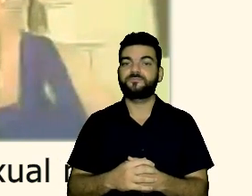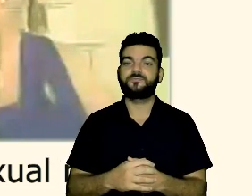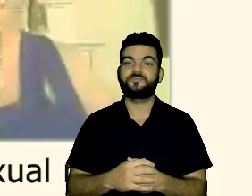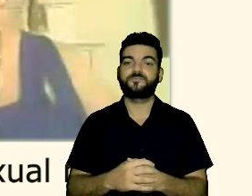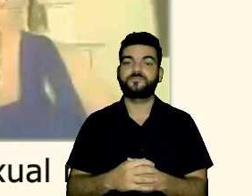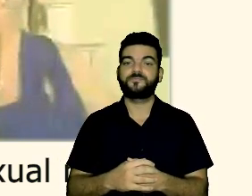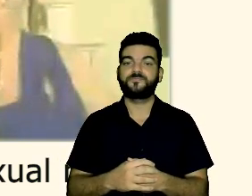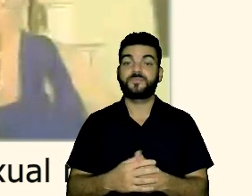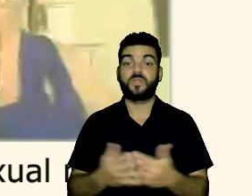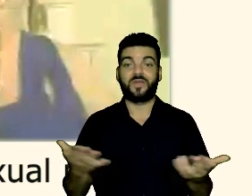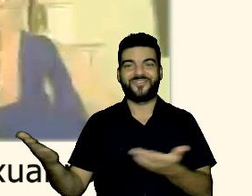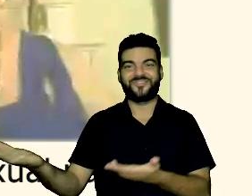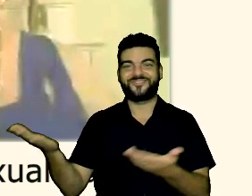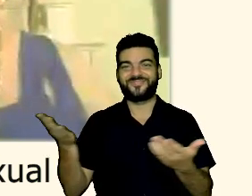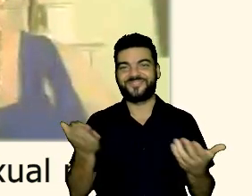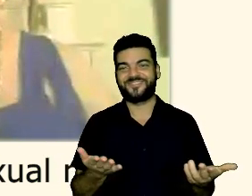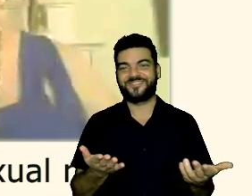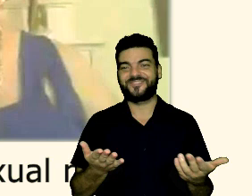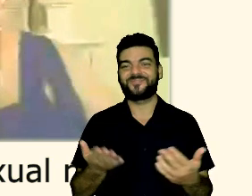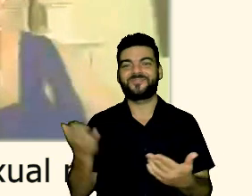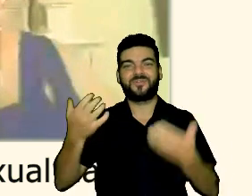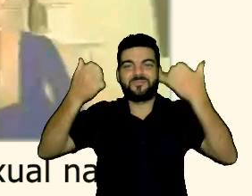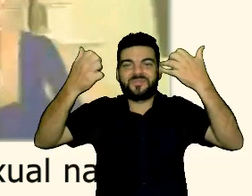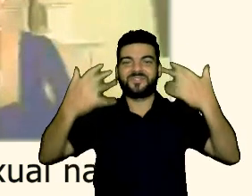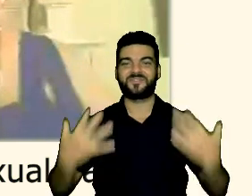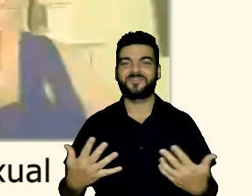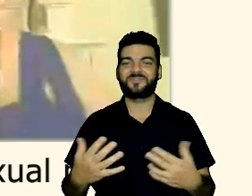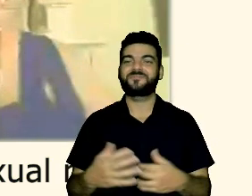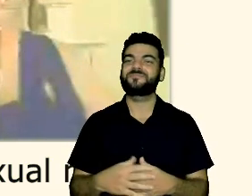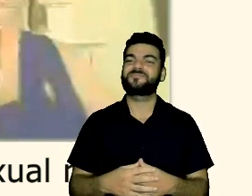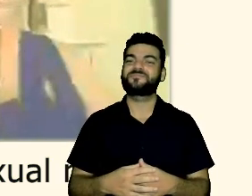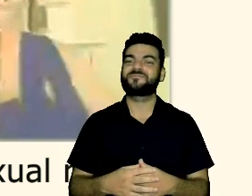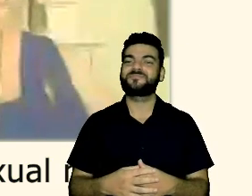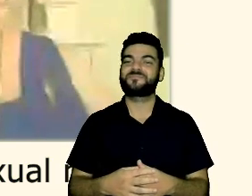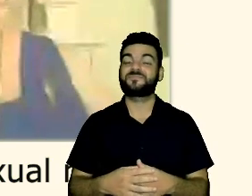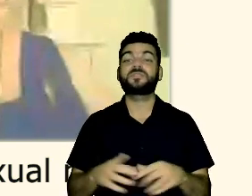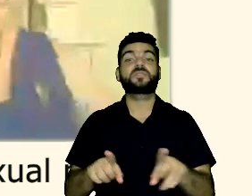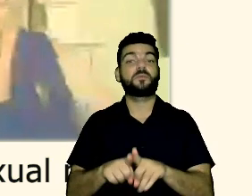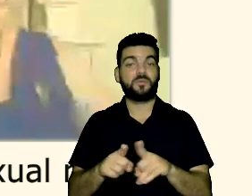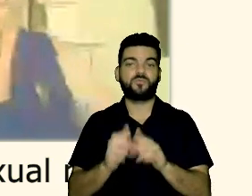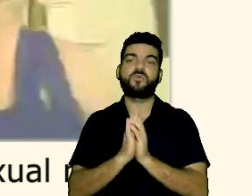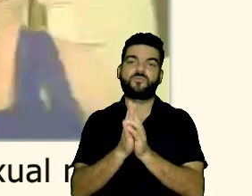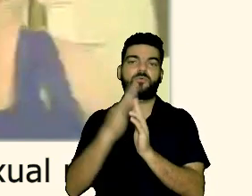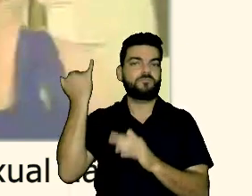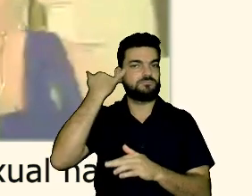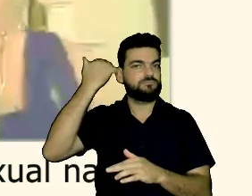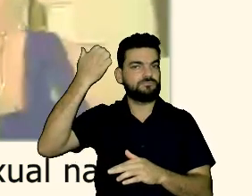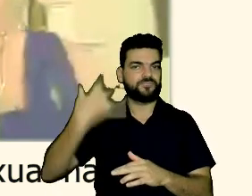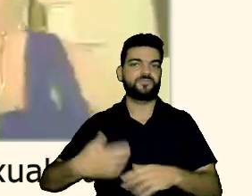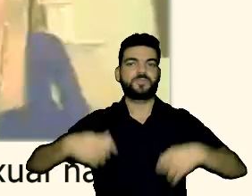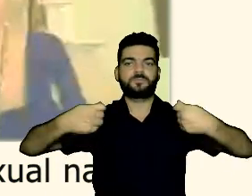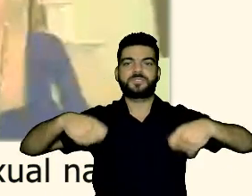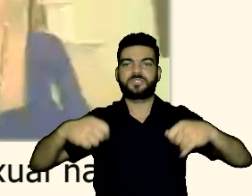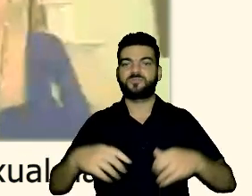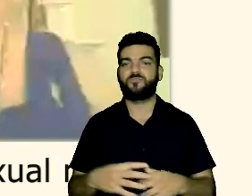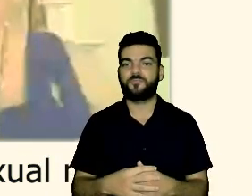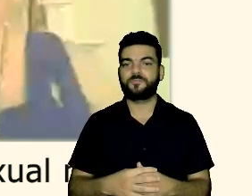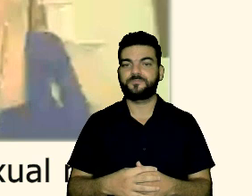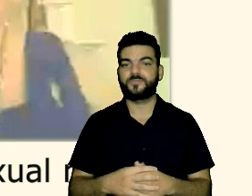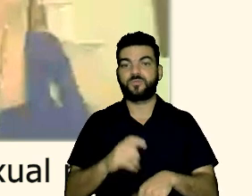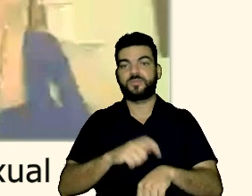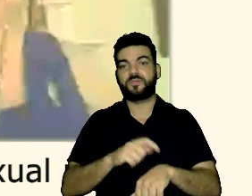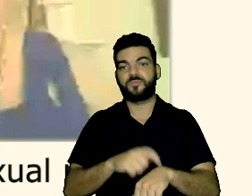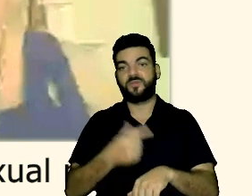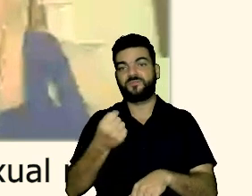Ombudsman Seccional de São Paulo. E agora, então, eu passo a palavra à doutora Jussara Sartini, convidando-a também fazer a